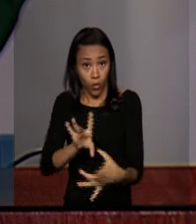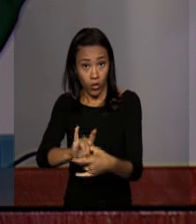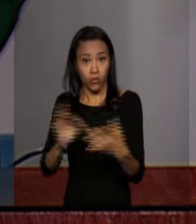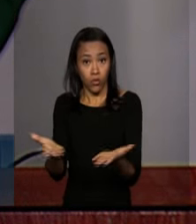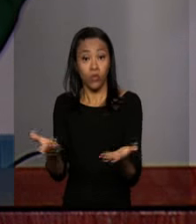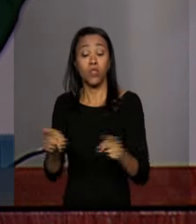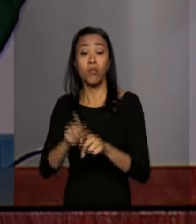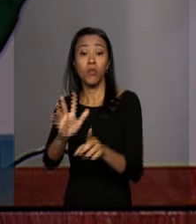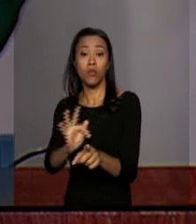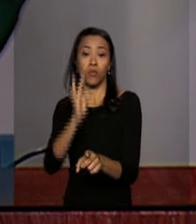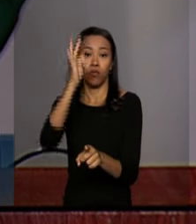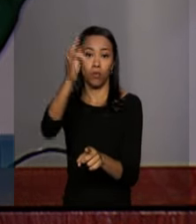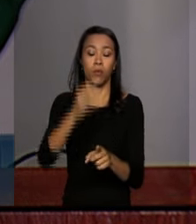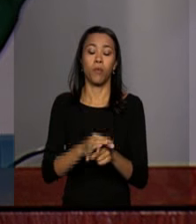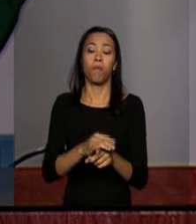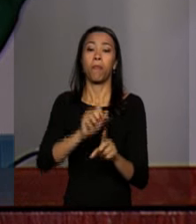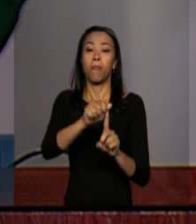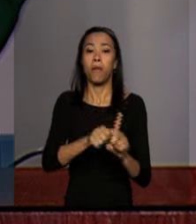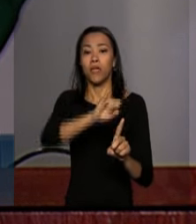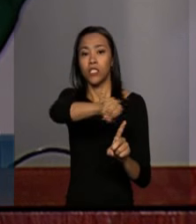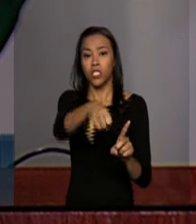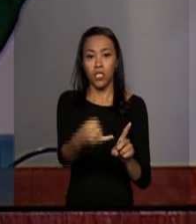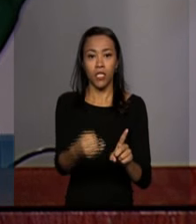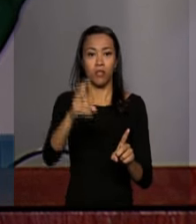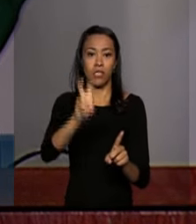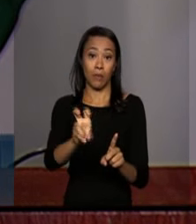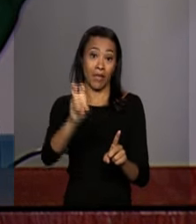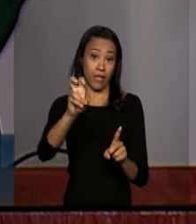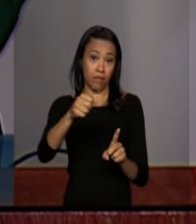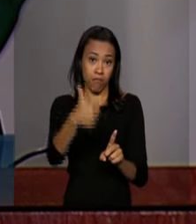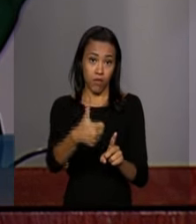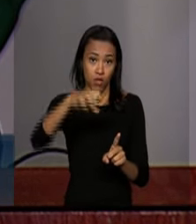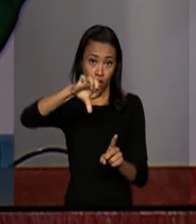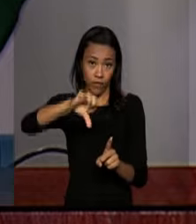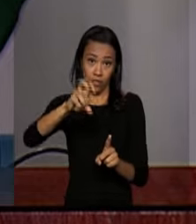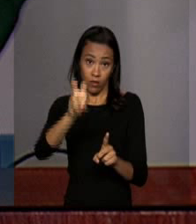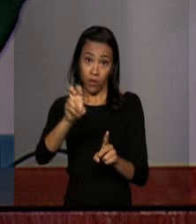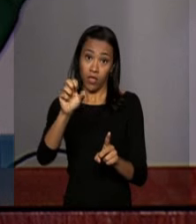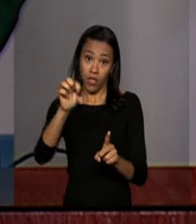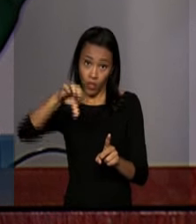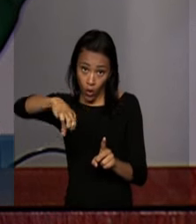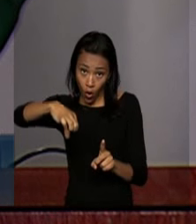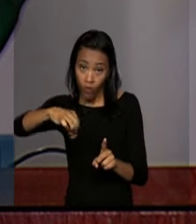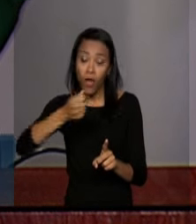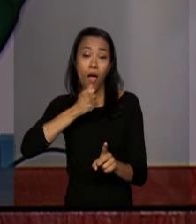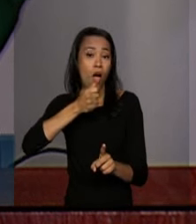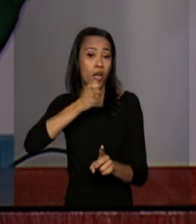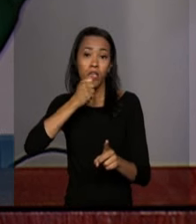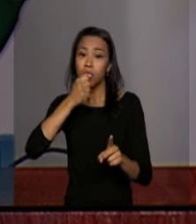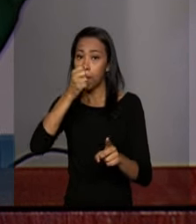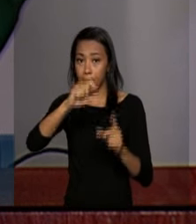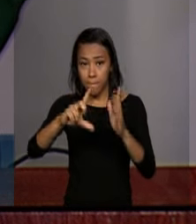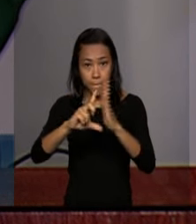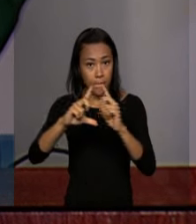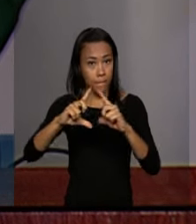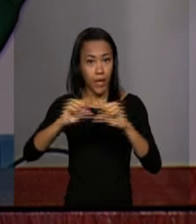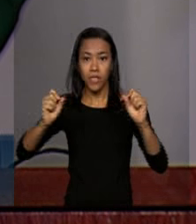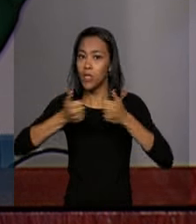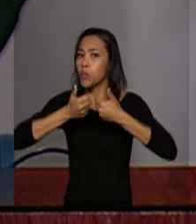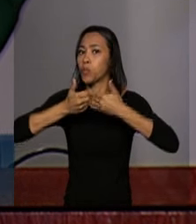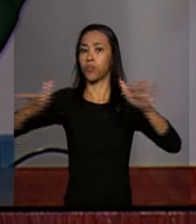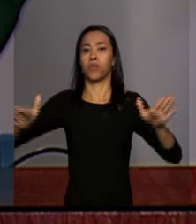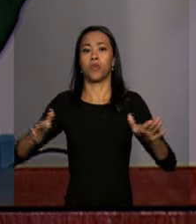de 59, Brasília ainda não tinha sido inaugurada. A maioria dos pais daqueles que hoje se formam sequer